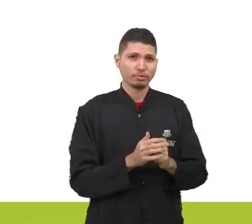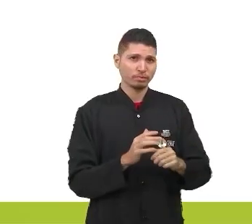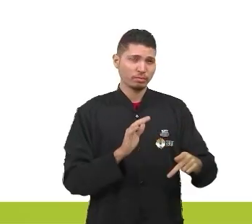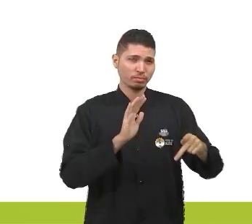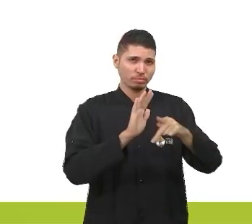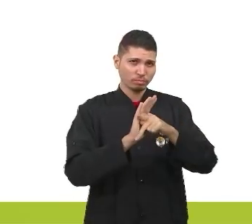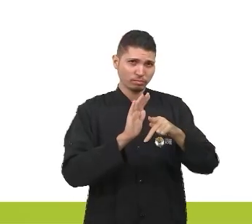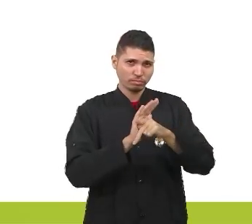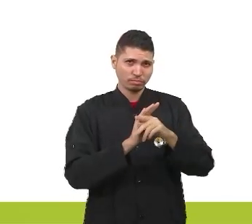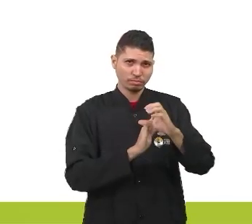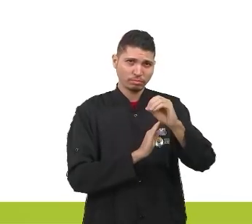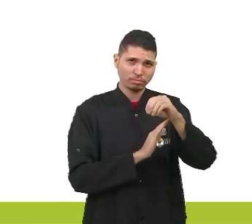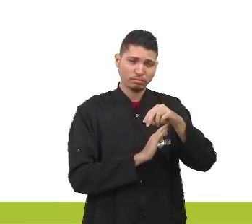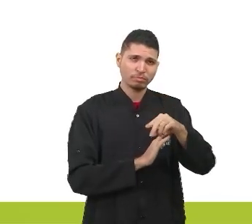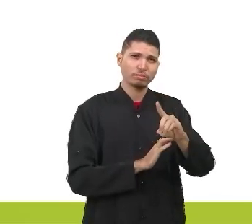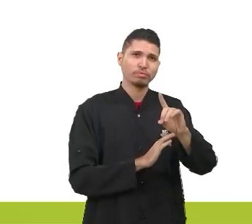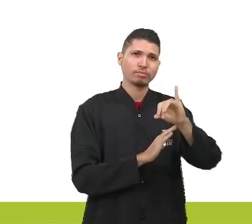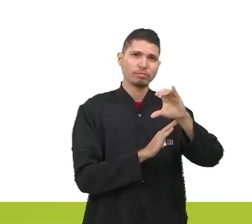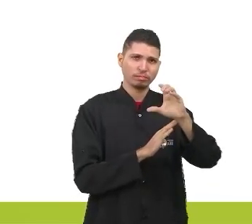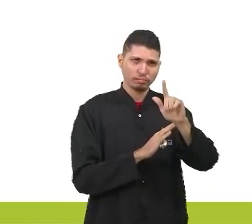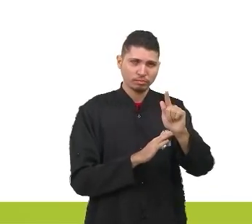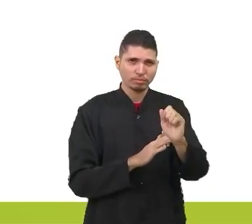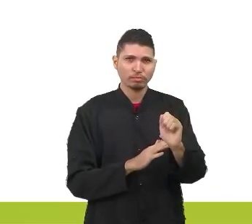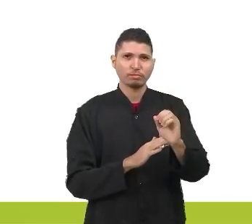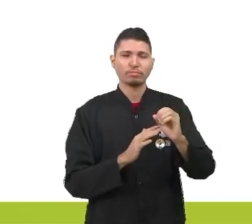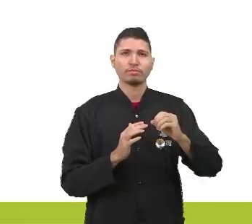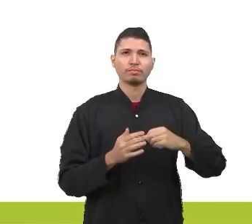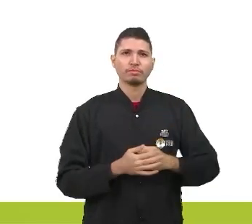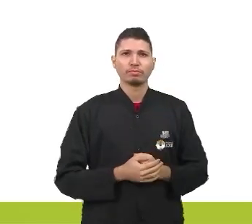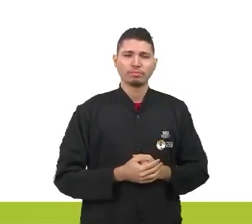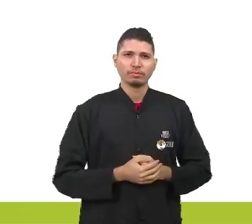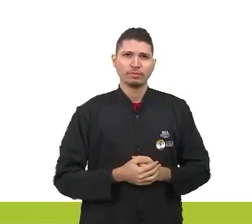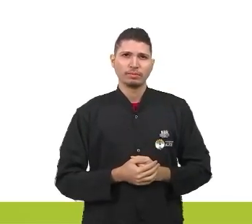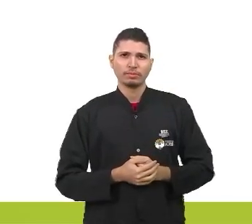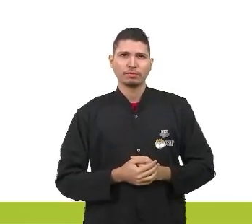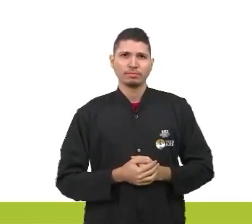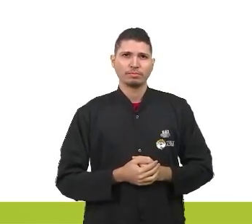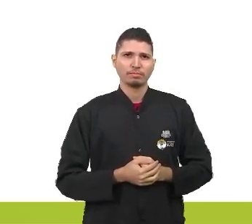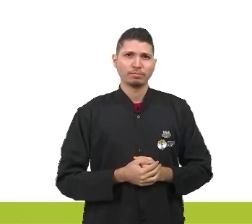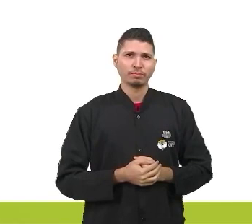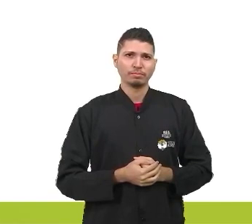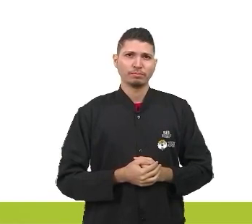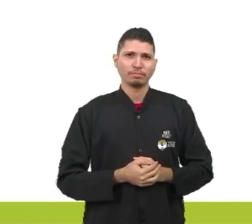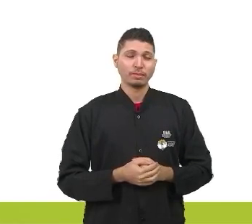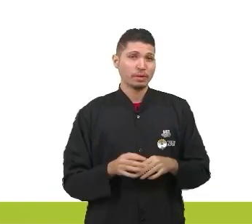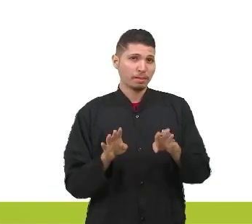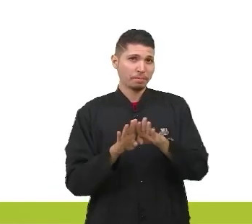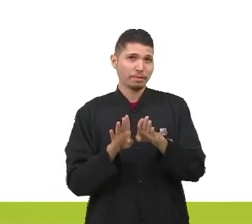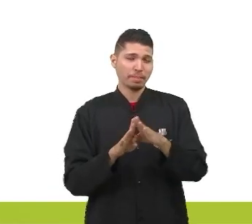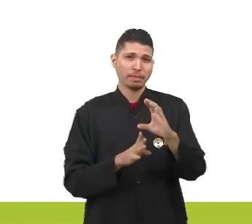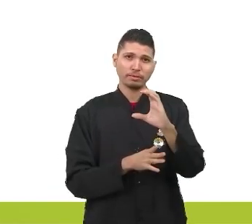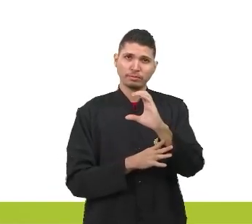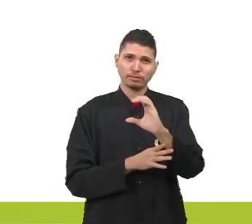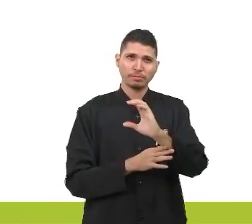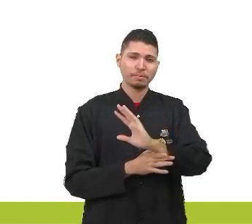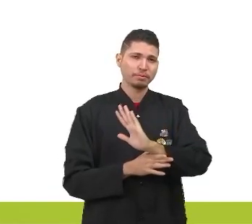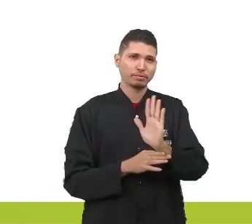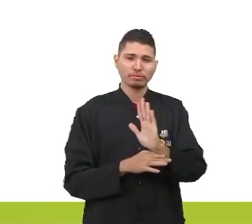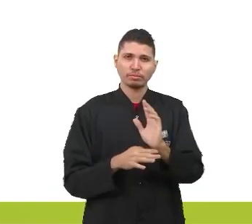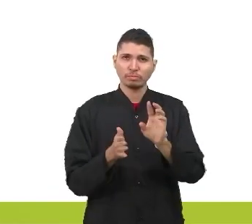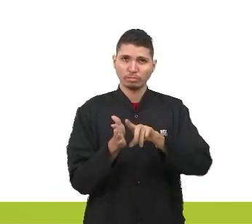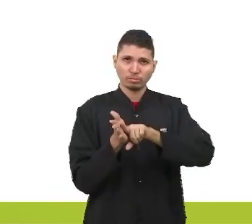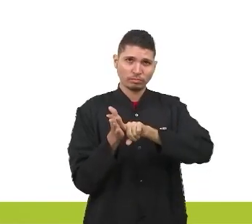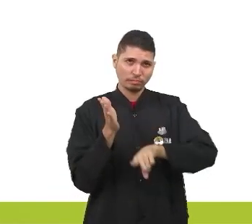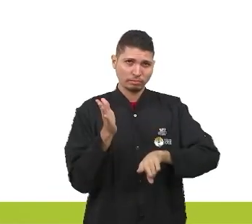Será que não é a codificação das sequências repetidas presentes em um genoma? Também não. Nós temos